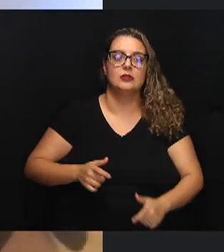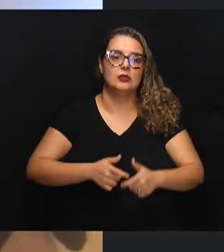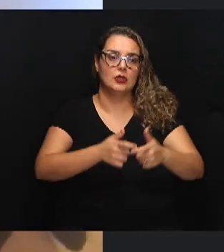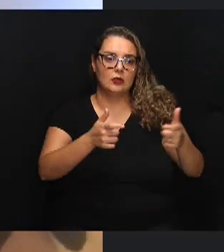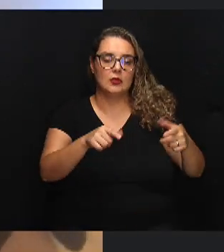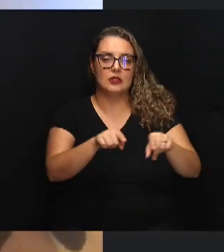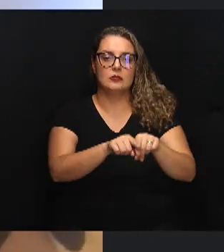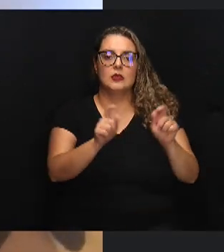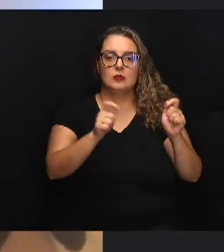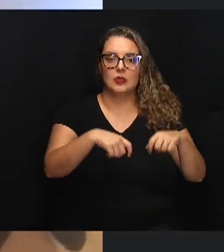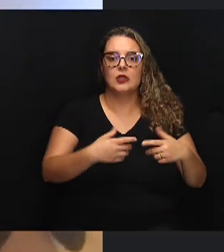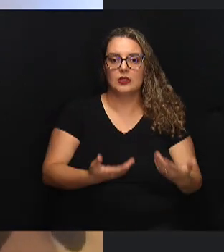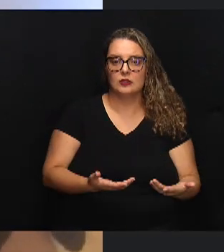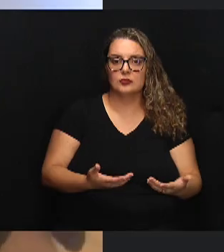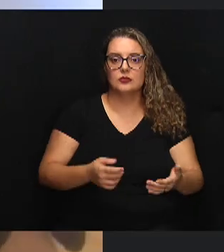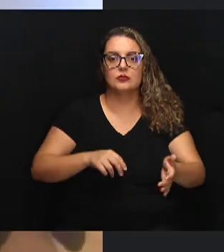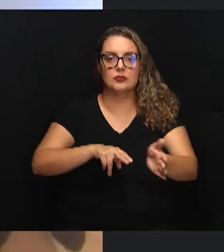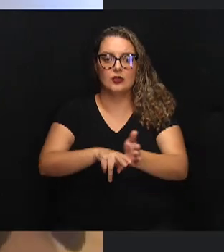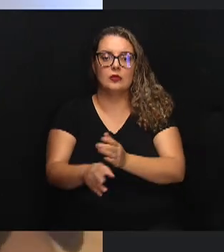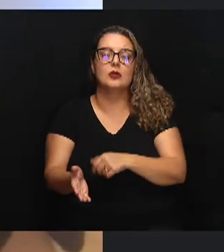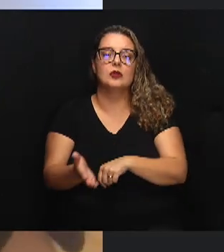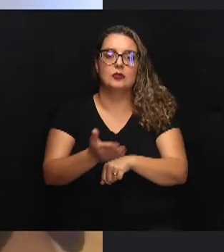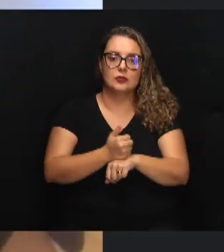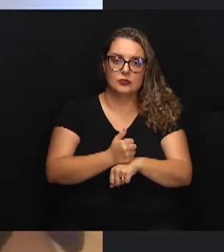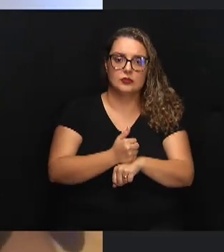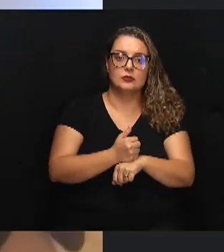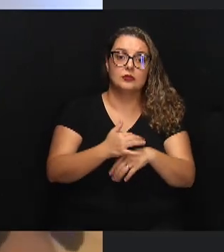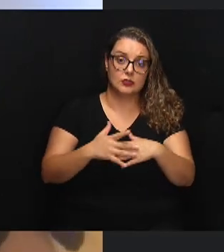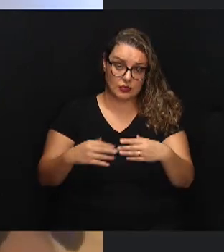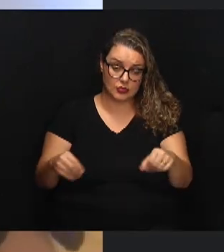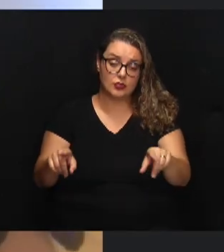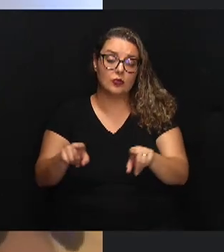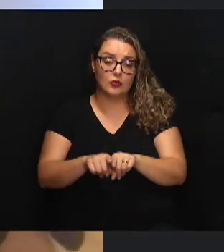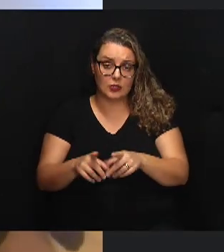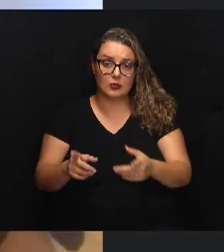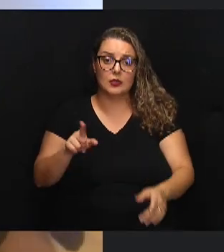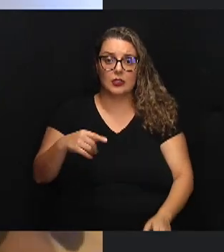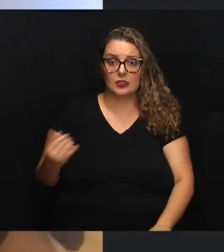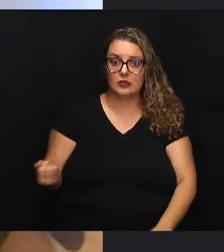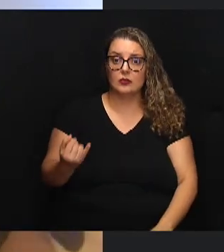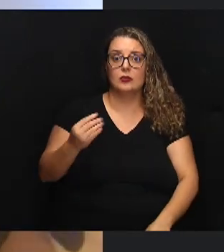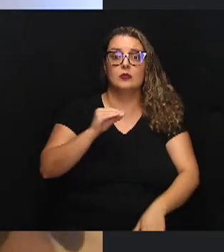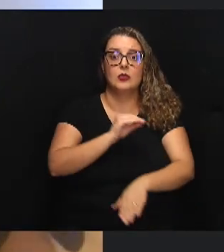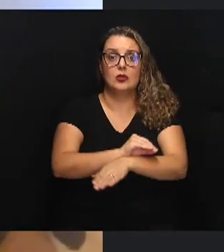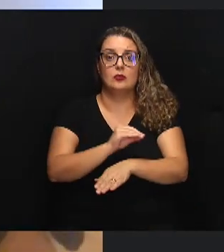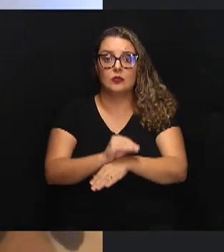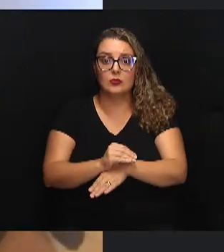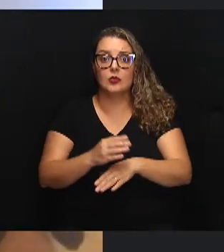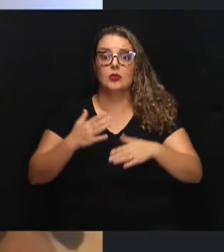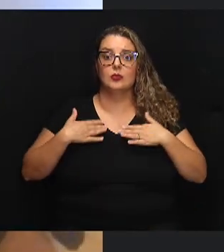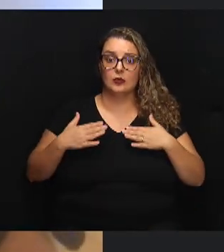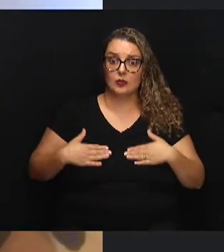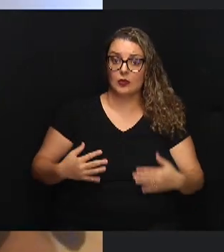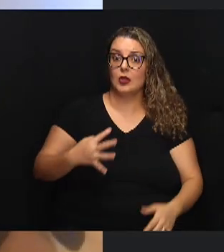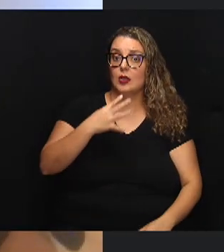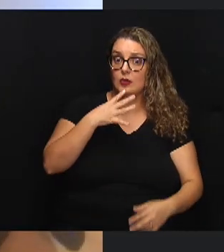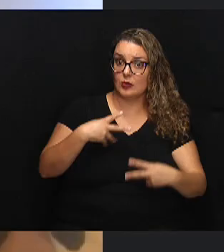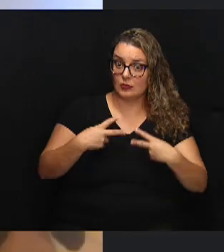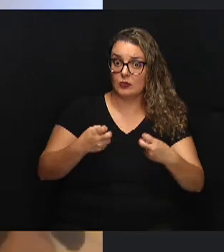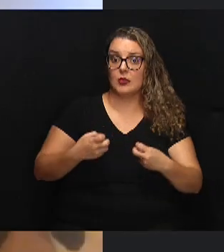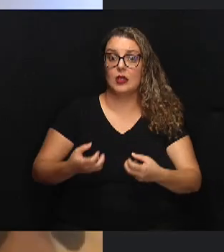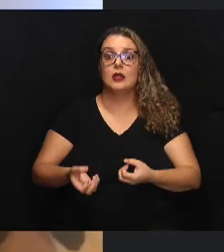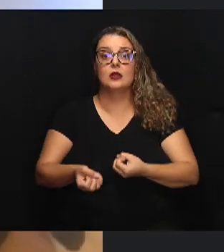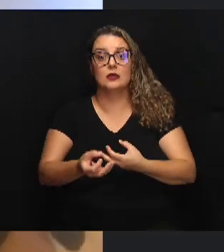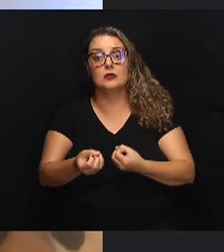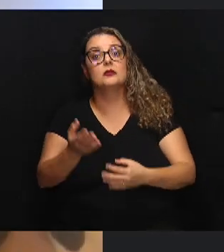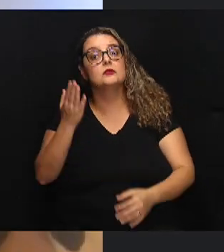a possibilidade de um diagnóstico precoce e de cura. Então é importante se cuidar, conhecer seu corpo, se manter